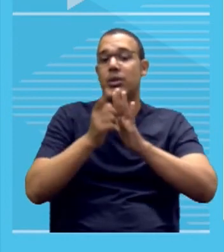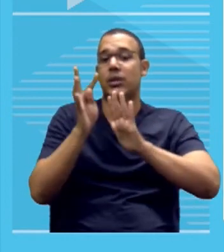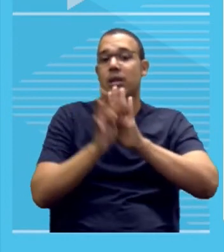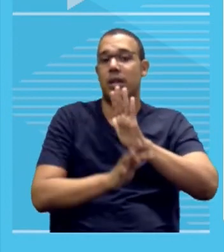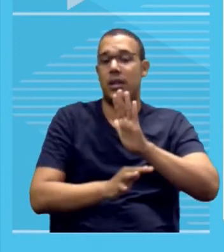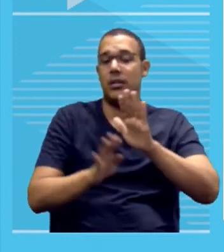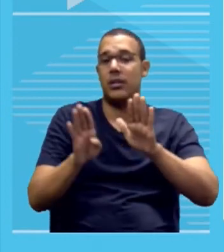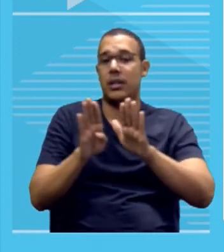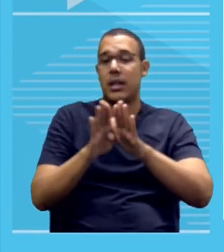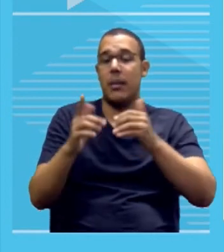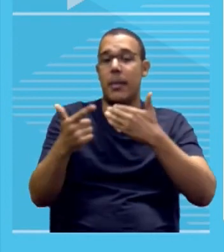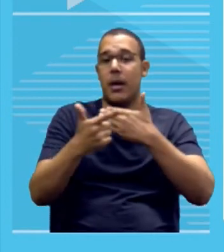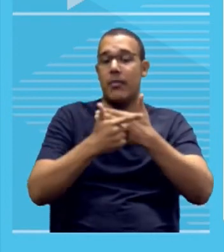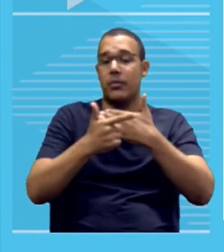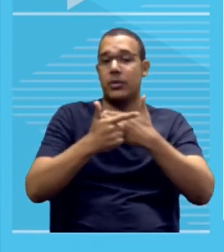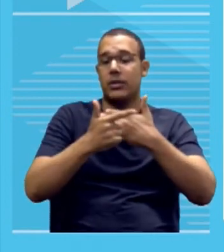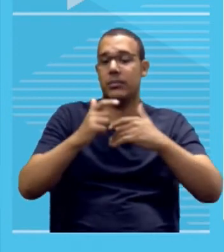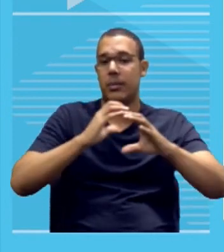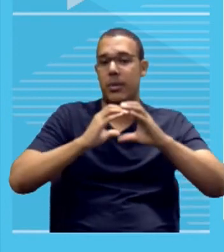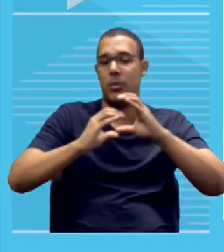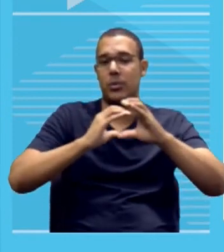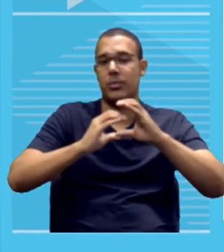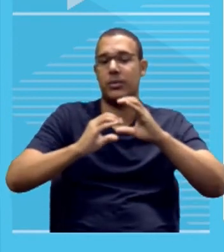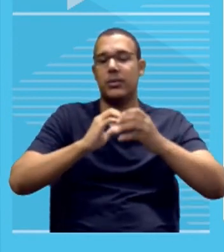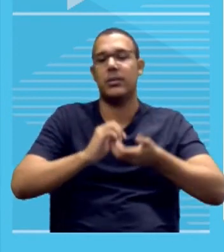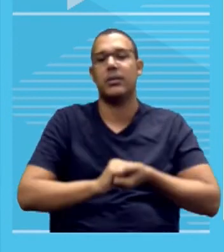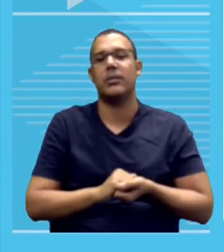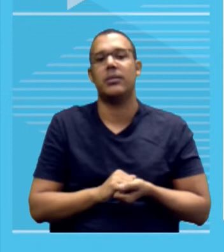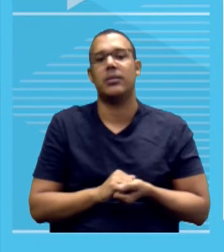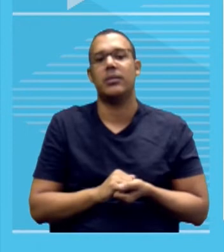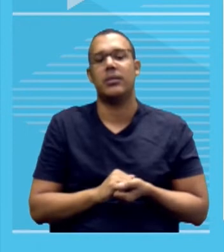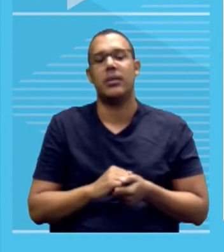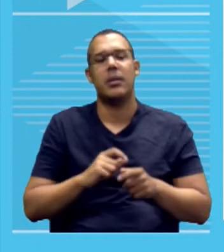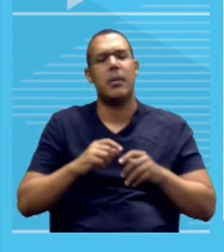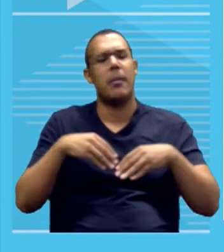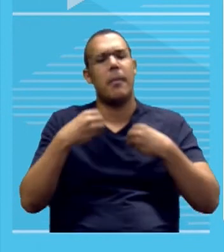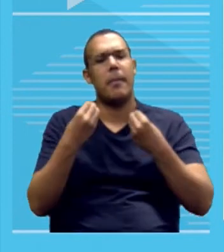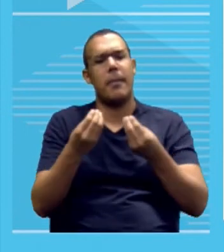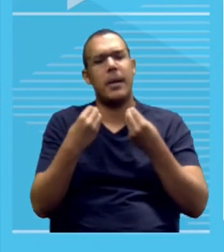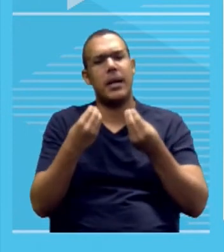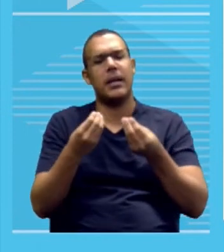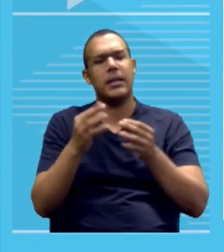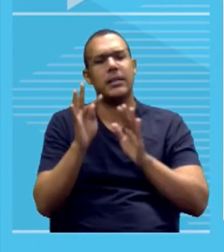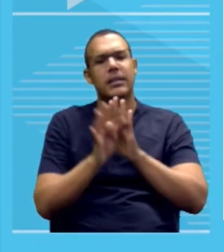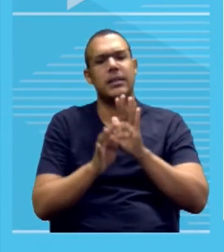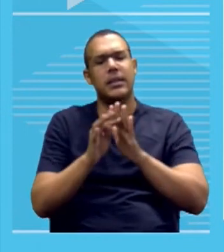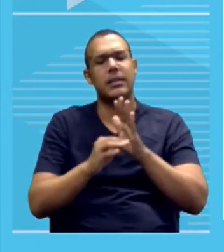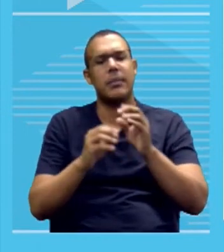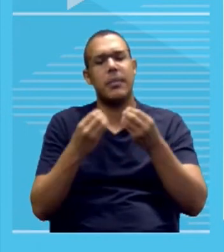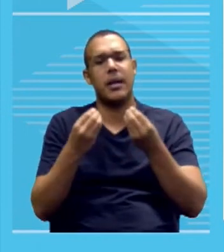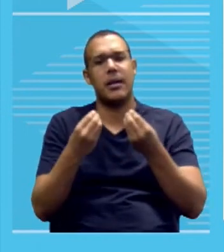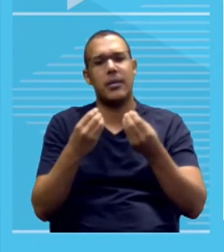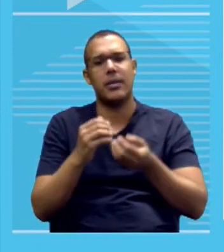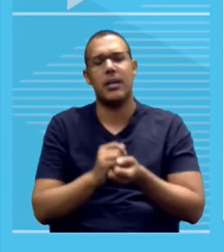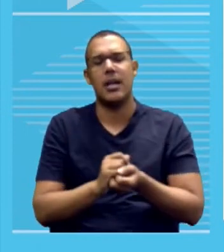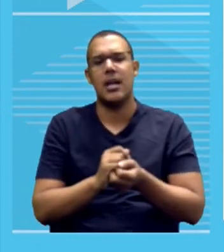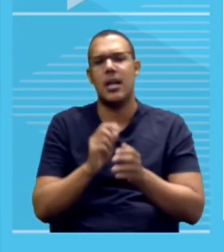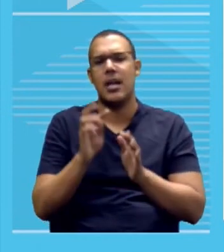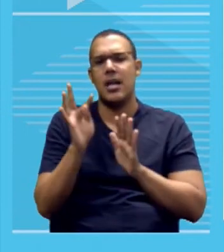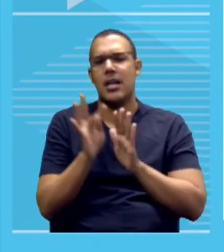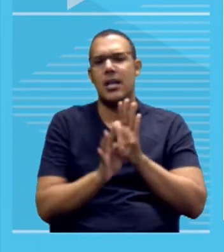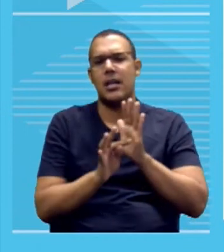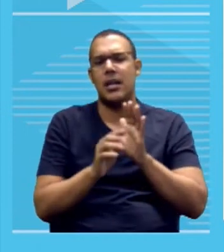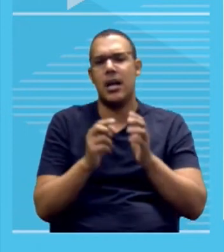digam a função comunicativa desse texto para que serve esse texto quem escreveu esse texto escreveu ele